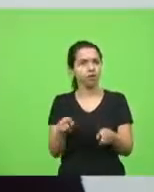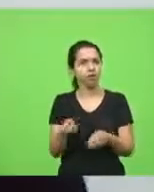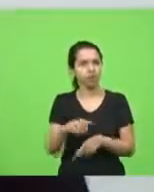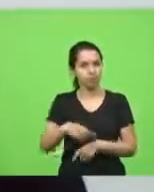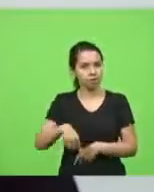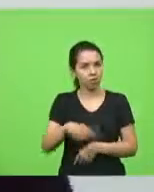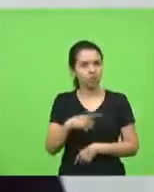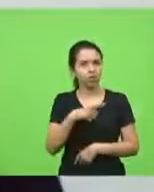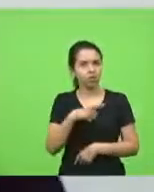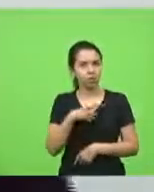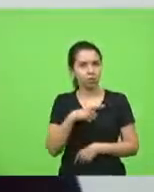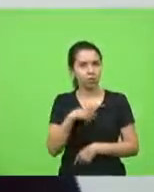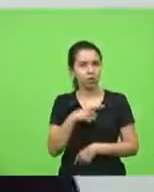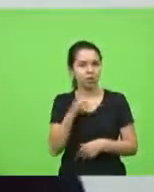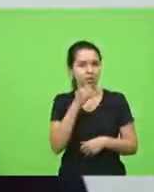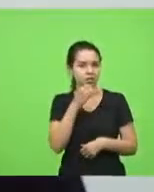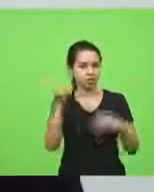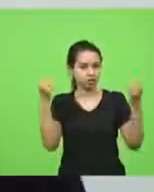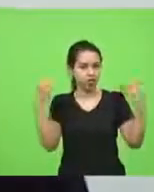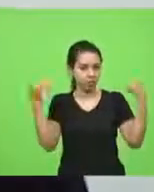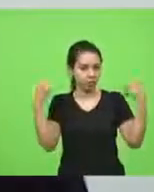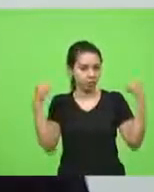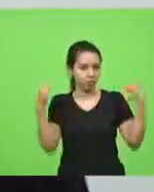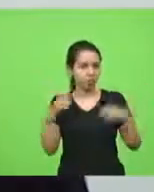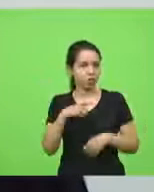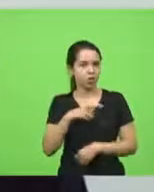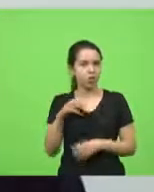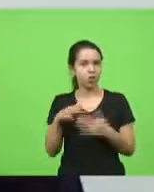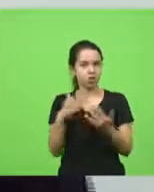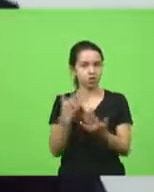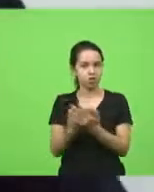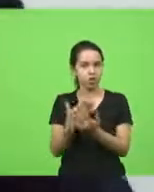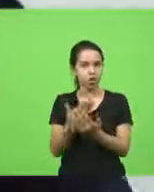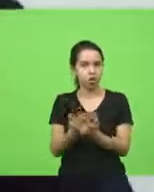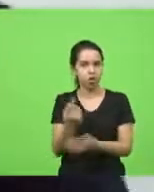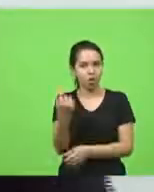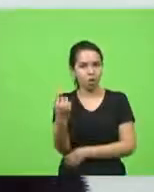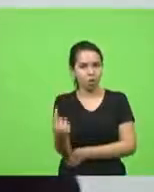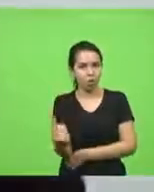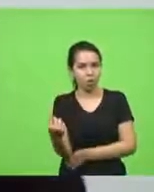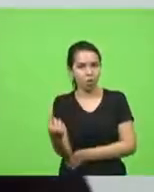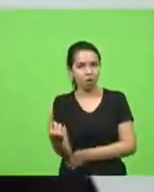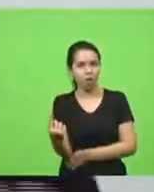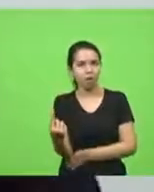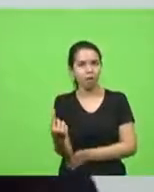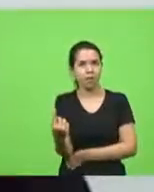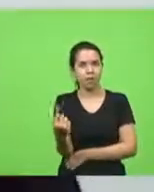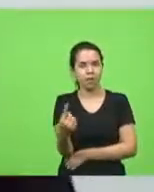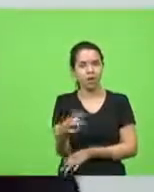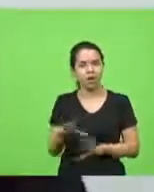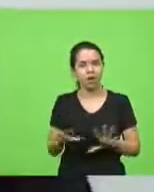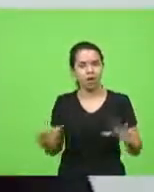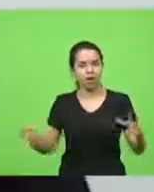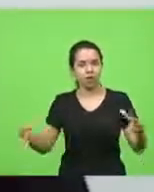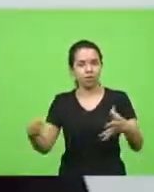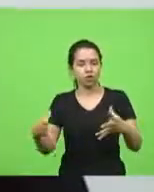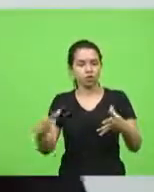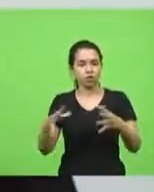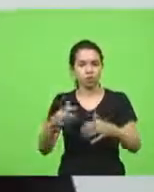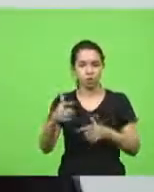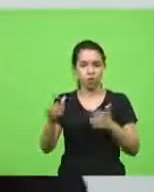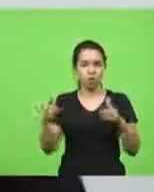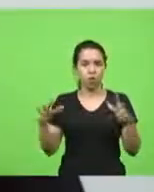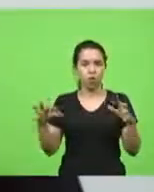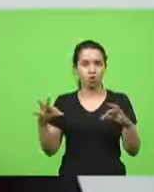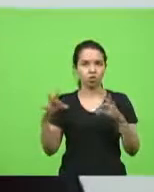a exemplo de Chapecó, uma escola polo para agregar todas as demais escolas